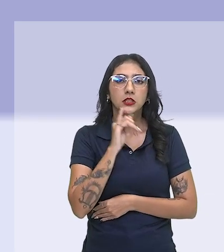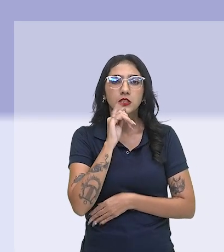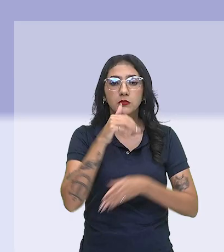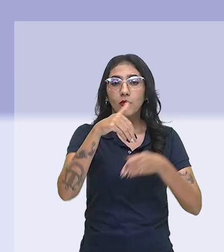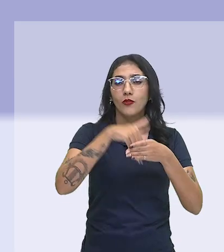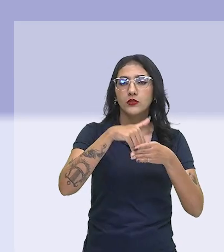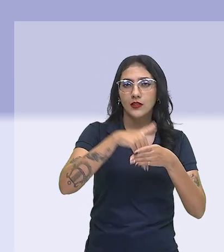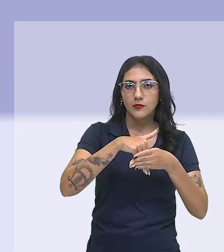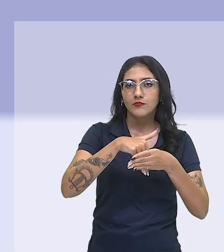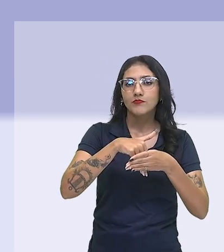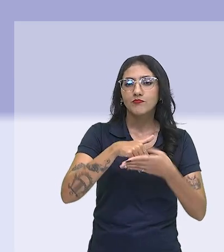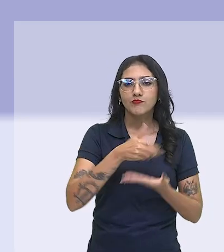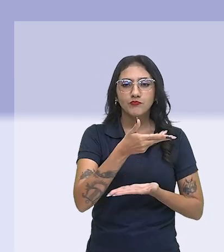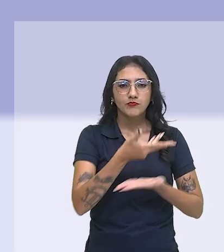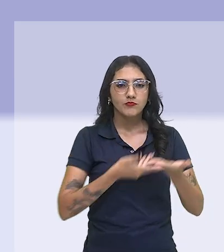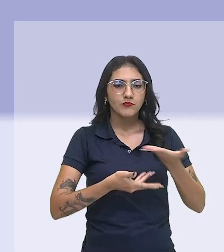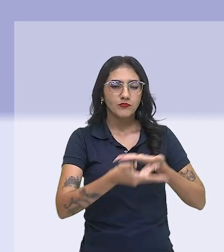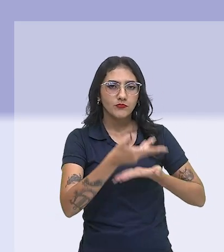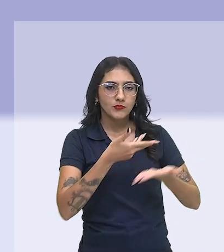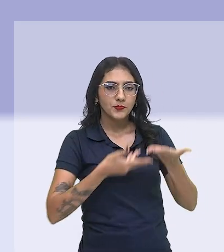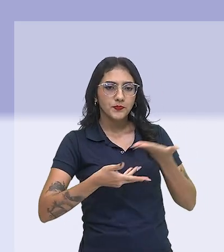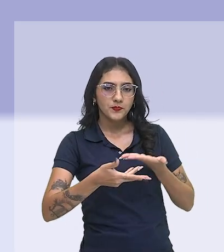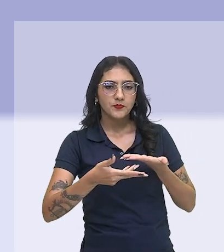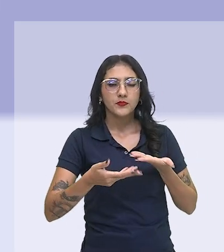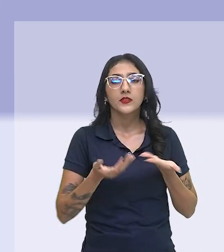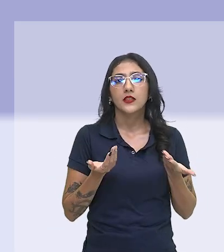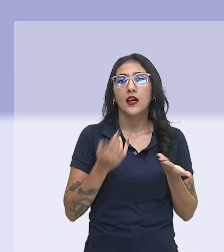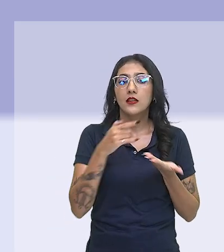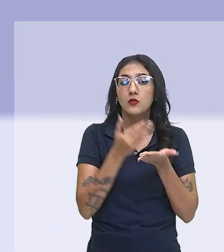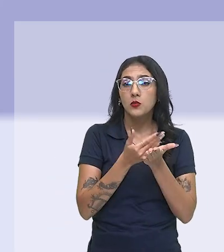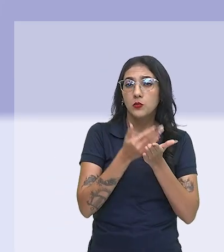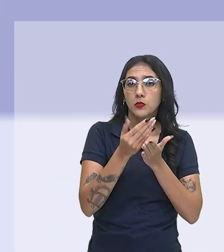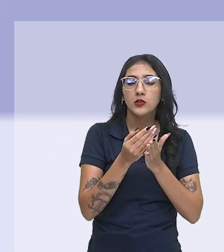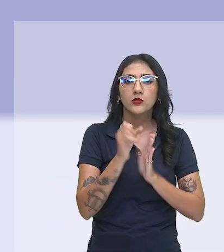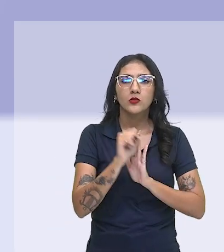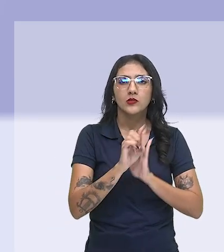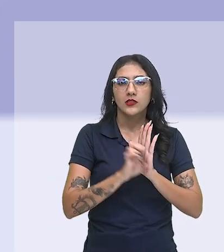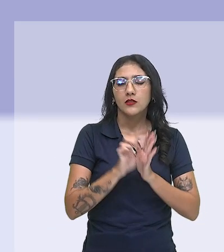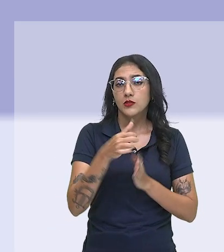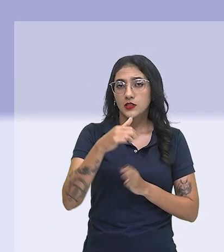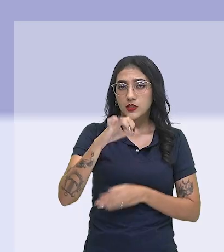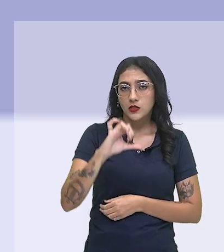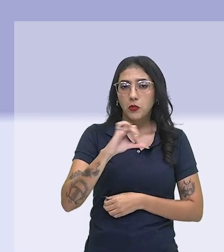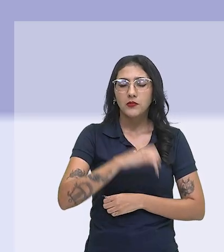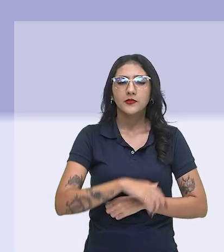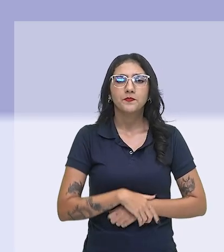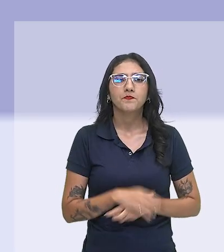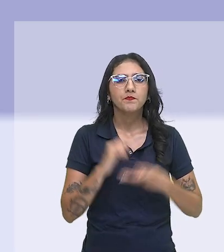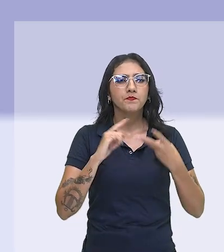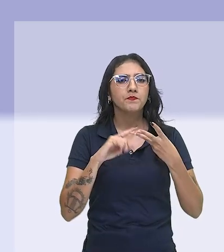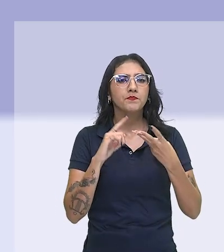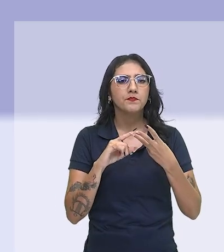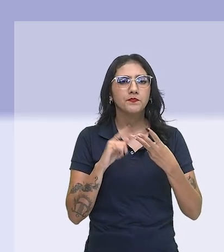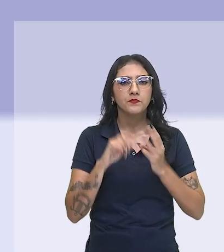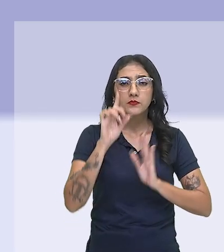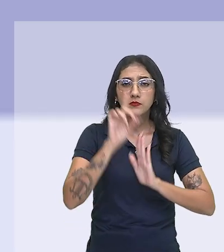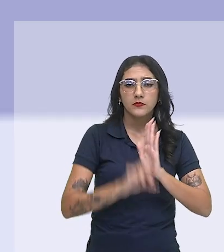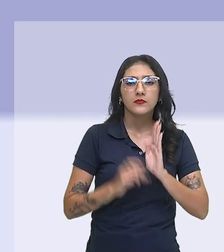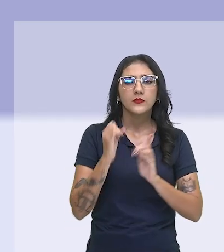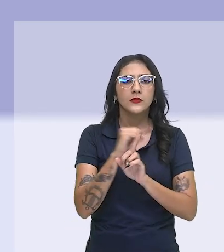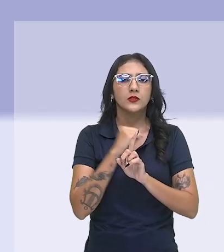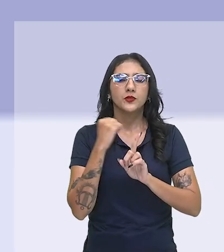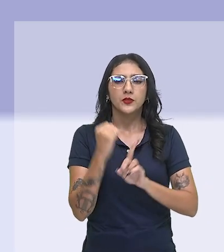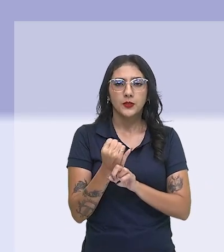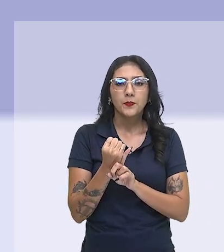e ser votado. E esses direitos se consolidaram a partir do século XIX. E os direitos sociais são